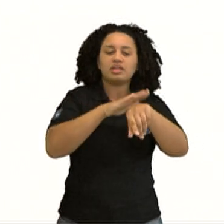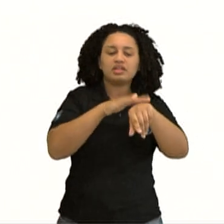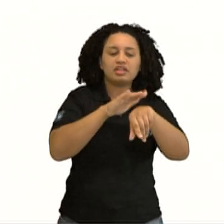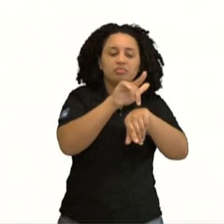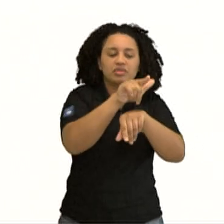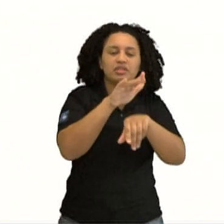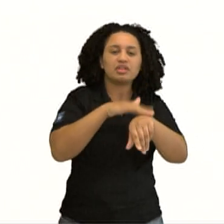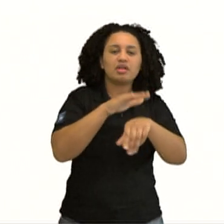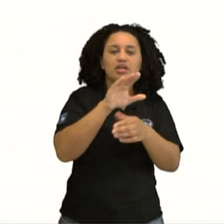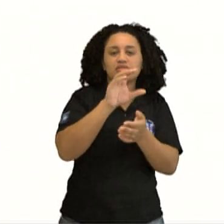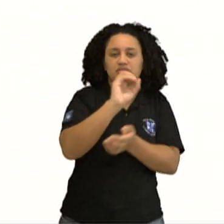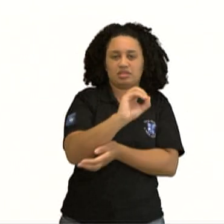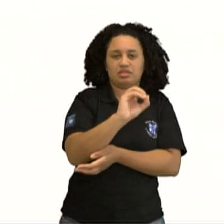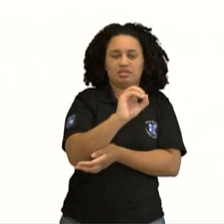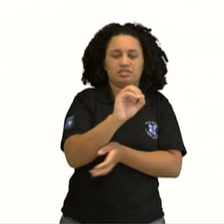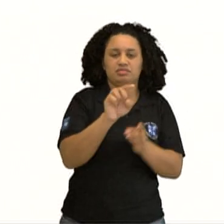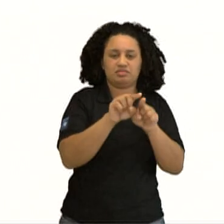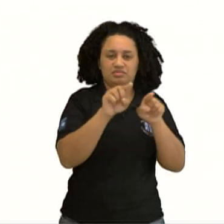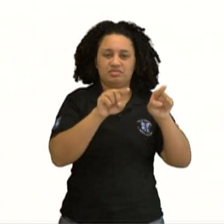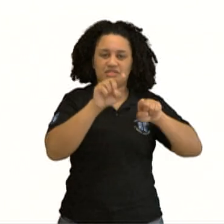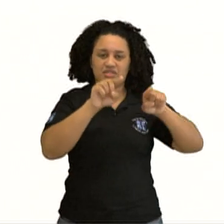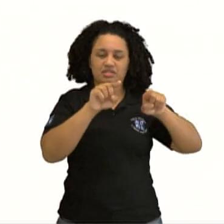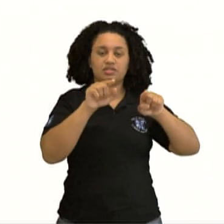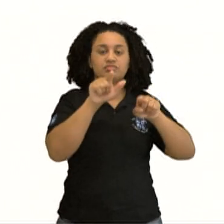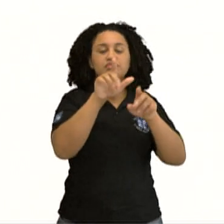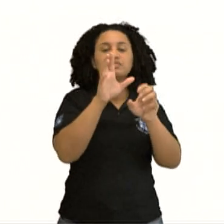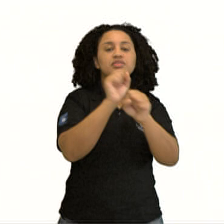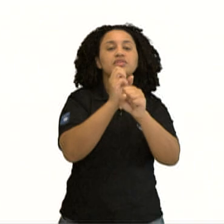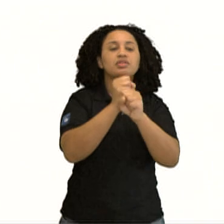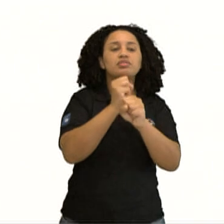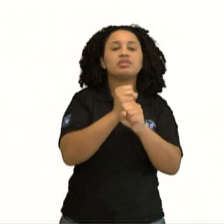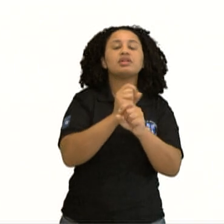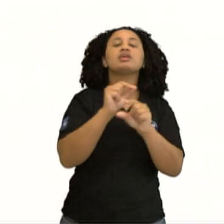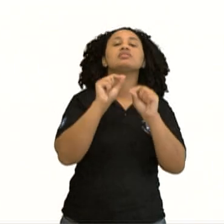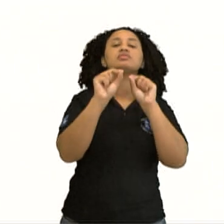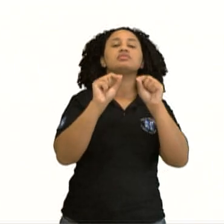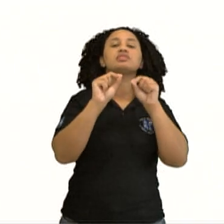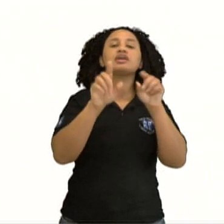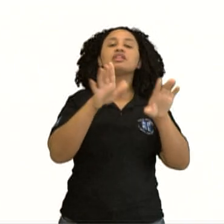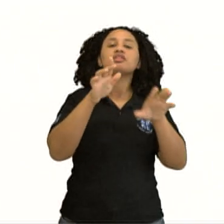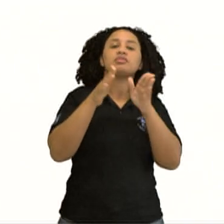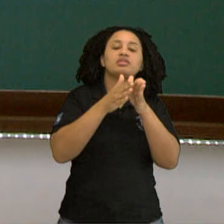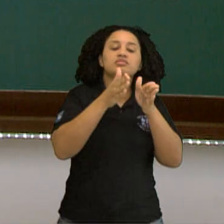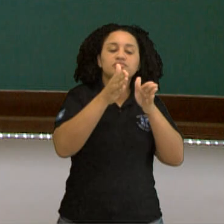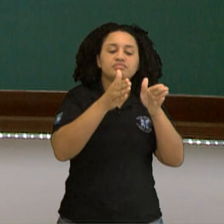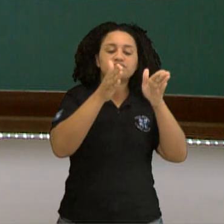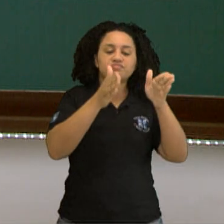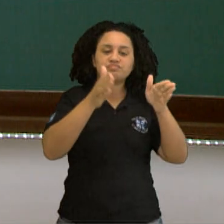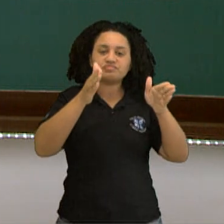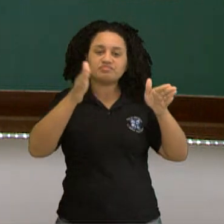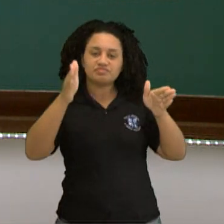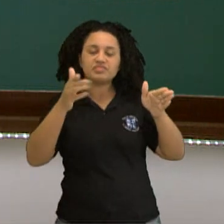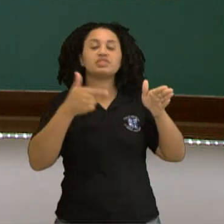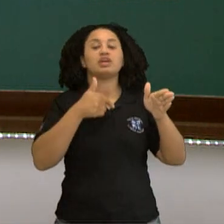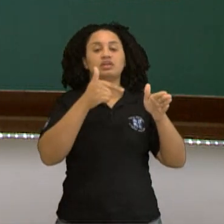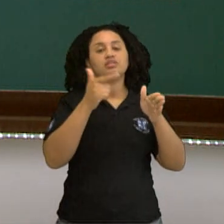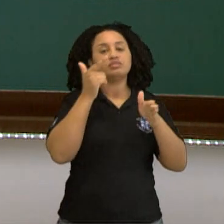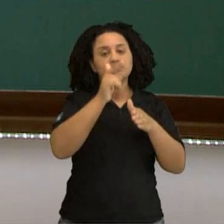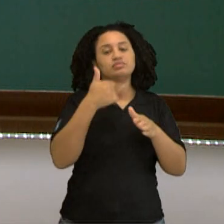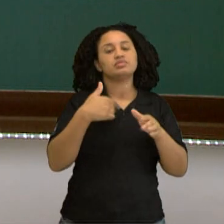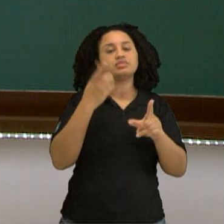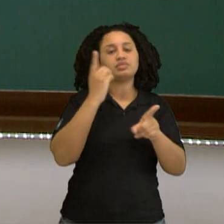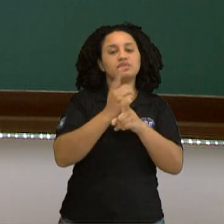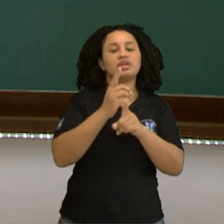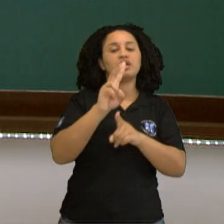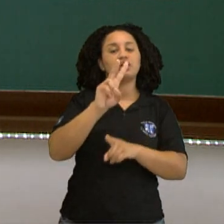a zero. Então eu vou calcular, nesse caso, a velocidade instantânea conforme o intervalo, e a partir dele eu vou determinar, junto com a